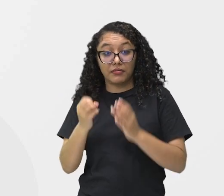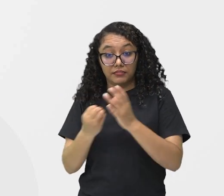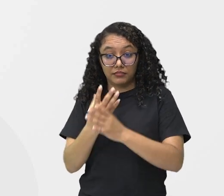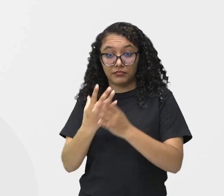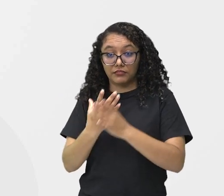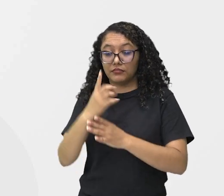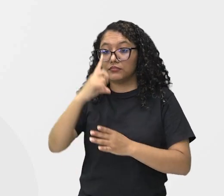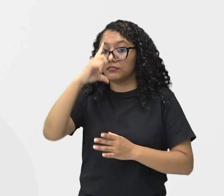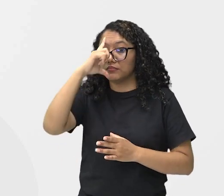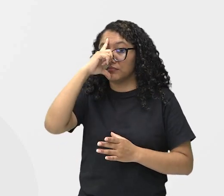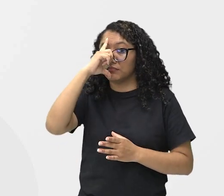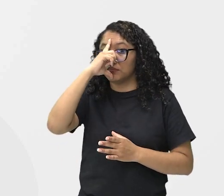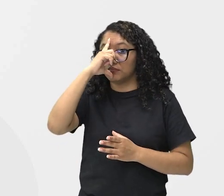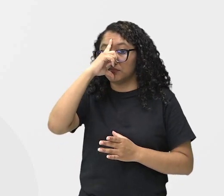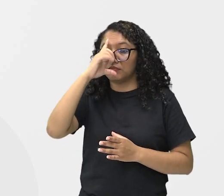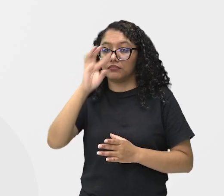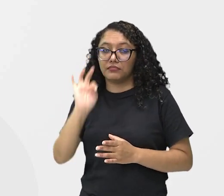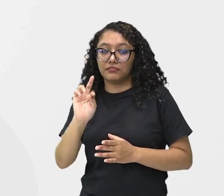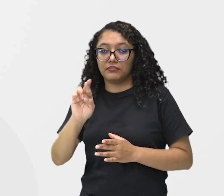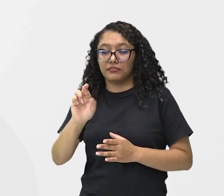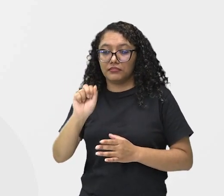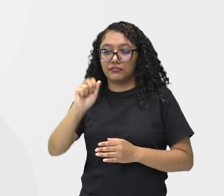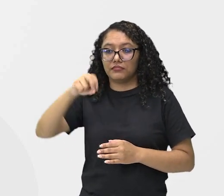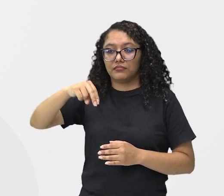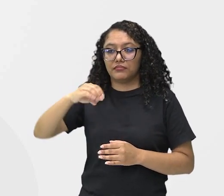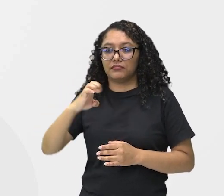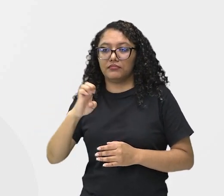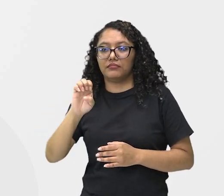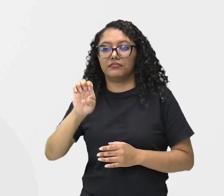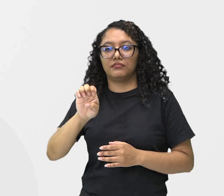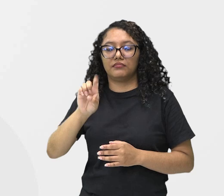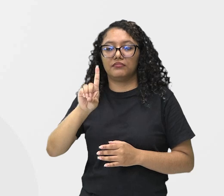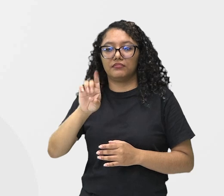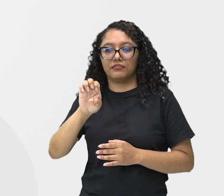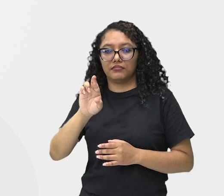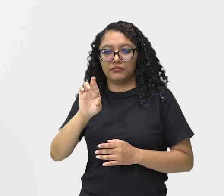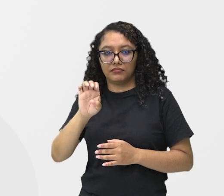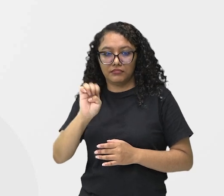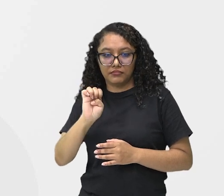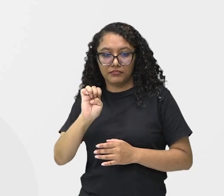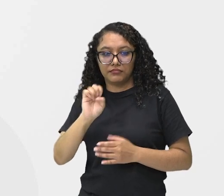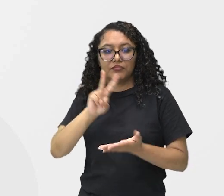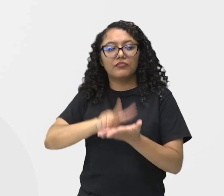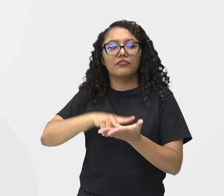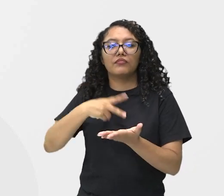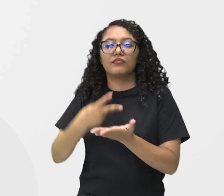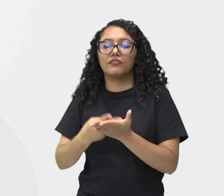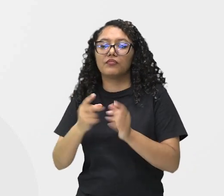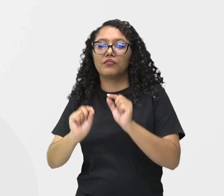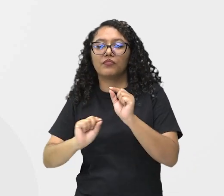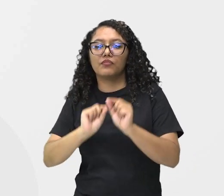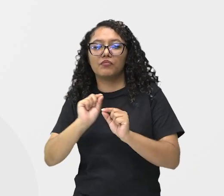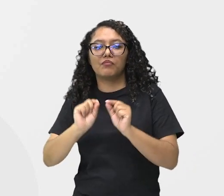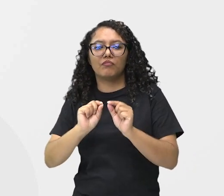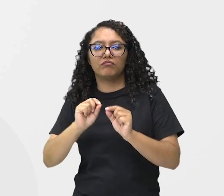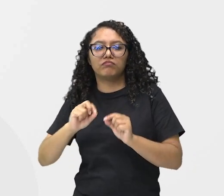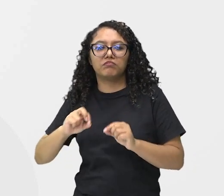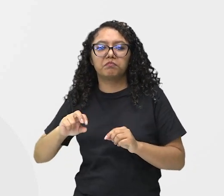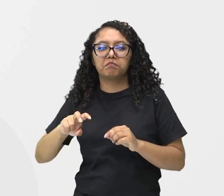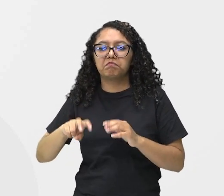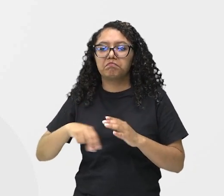origem no latim transcendere, que pode ser traduzido como subir